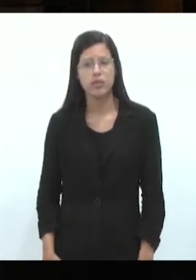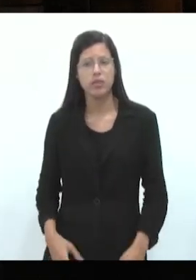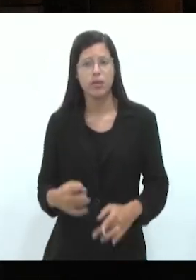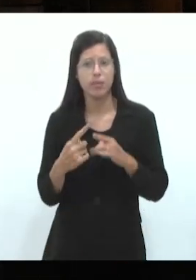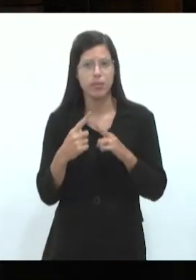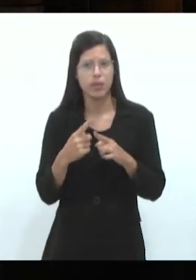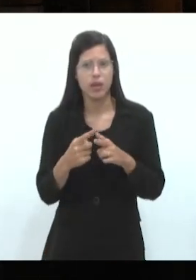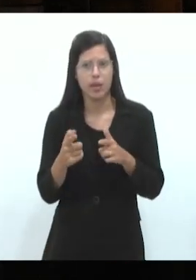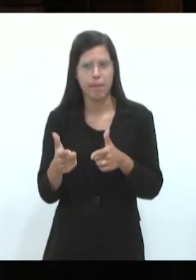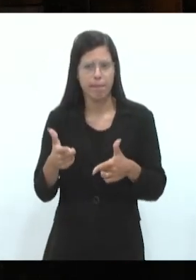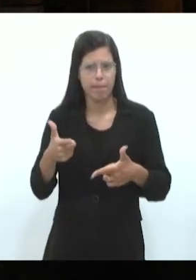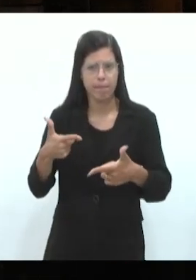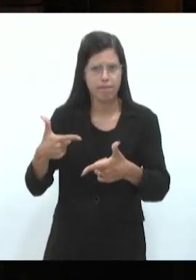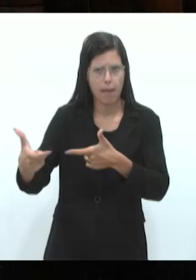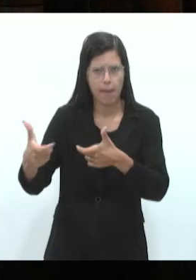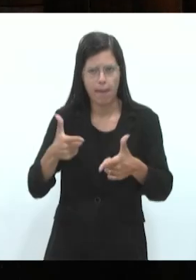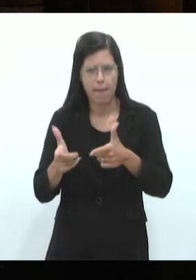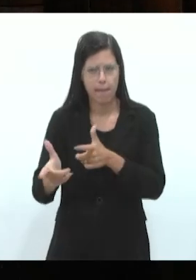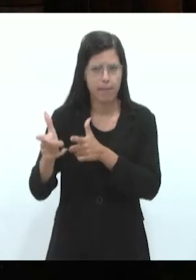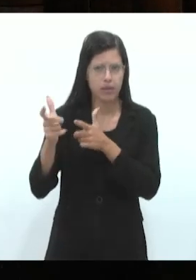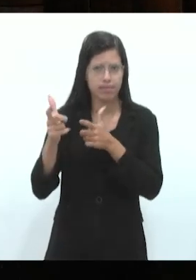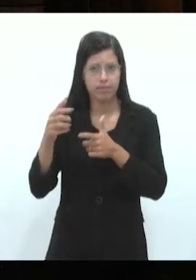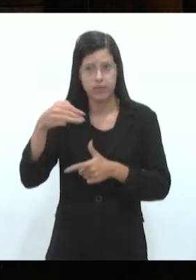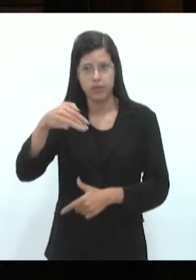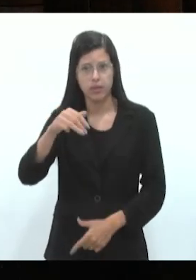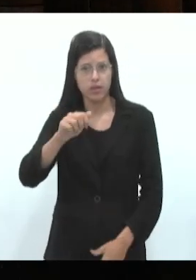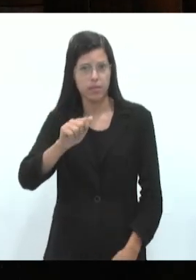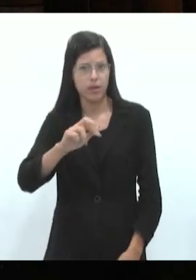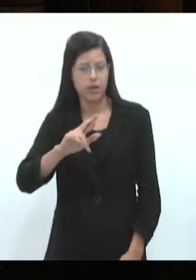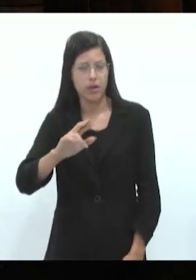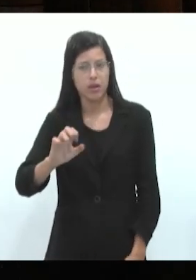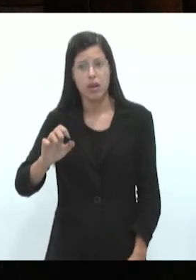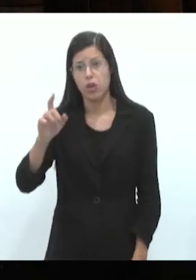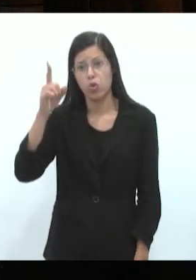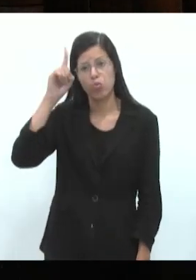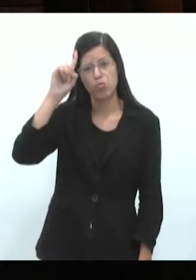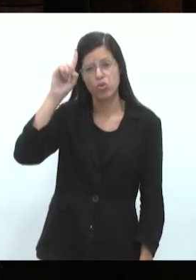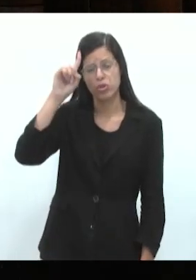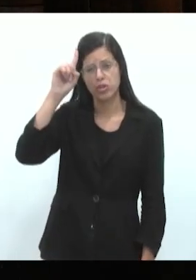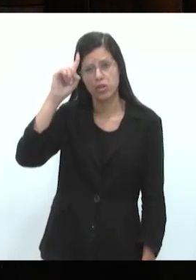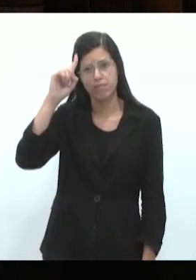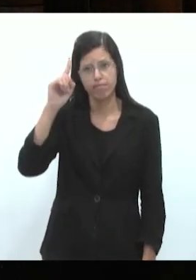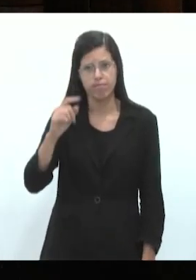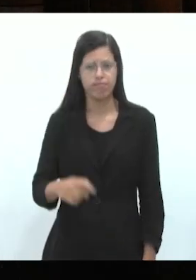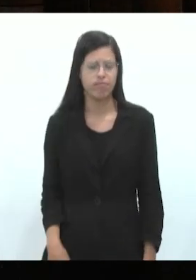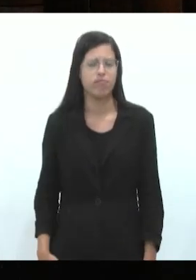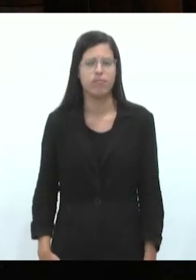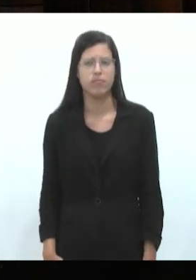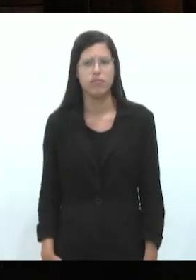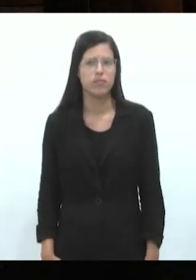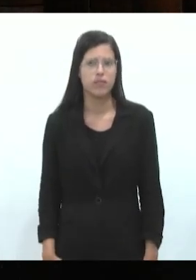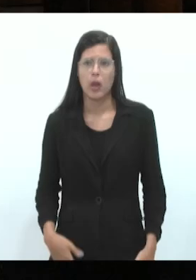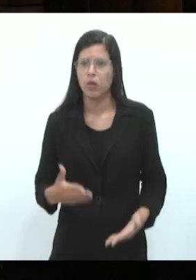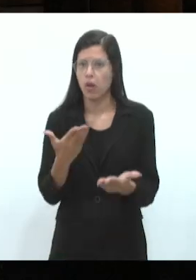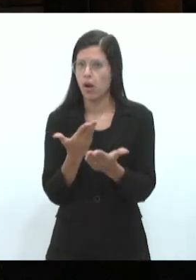tiroteio na Maré é todos os dias dos anos. Não